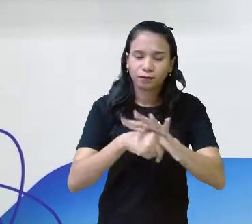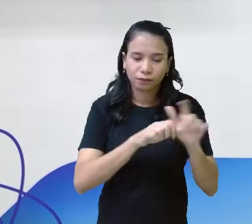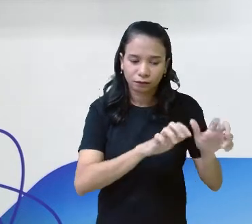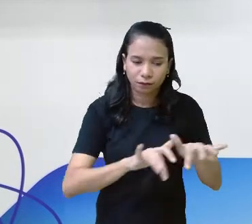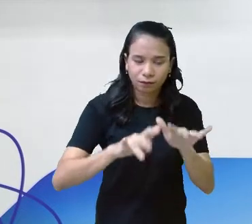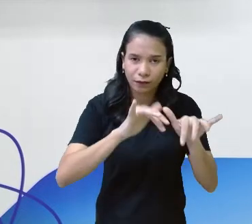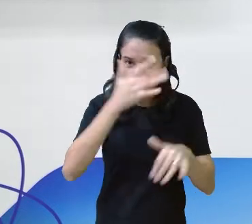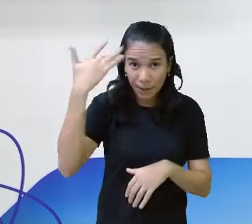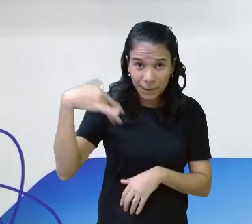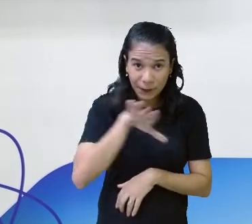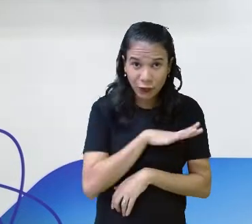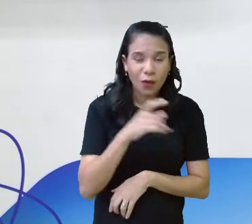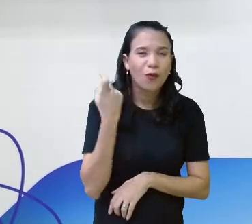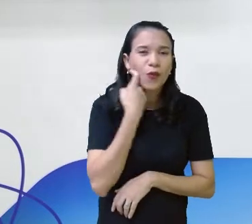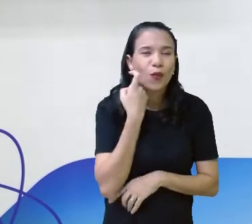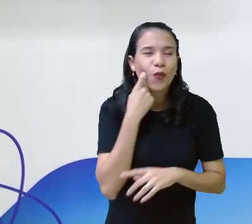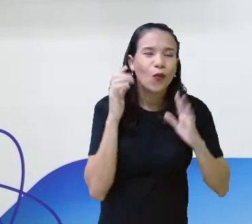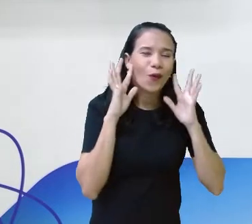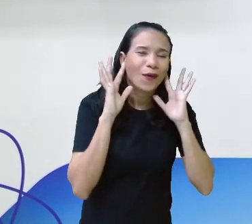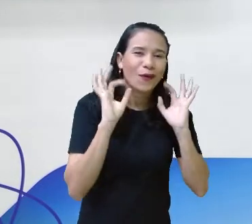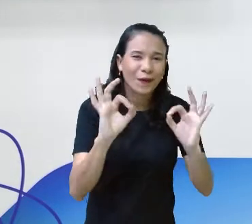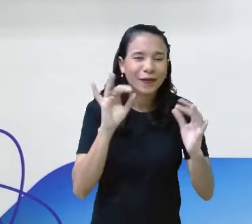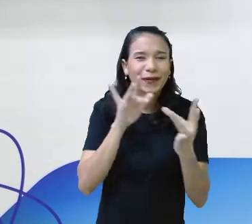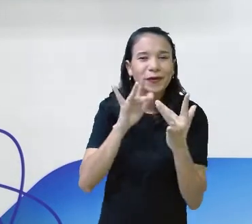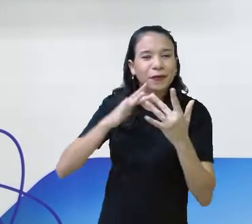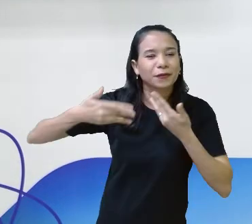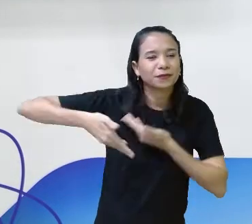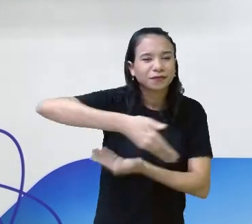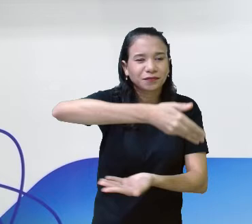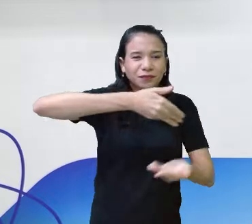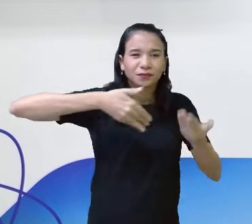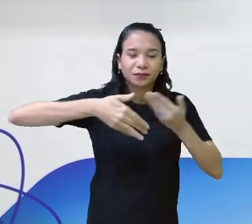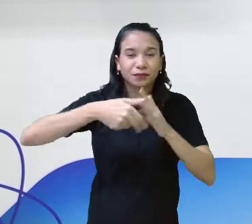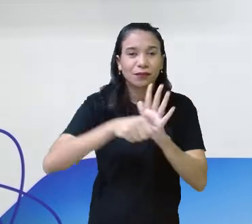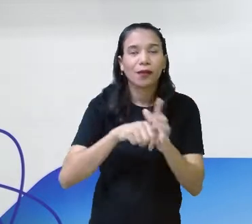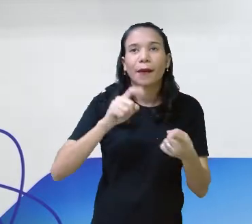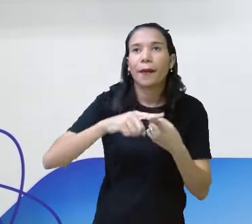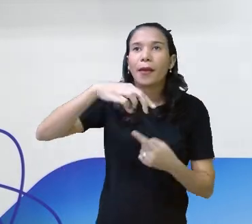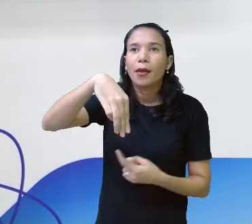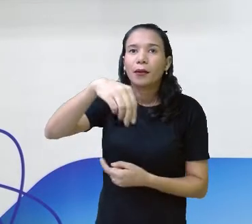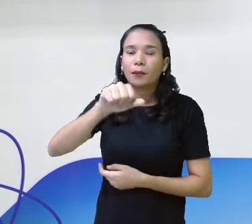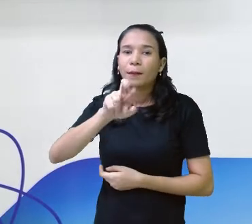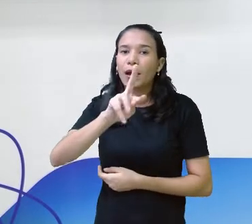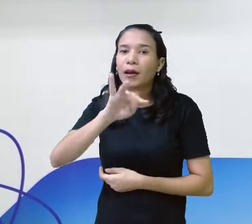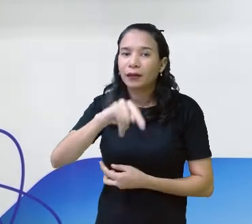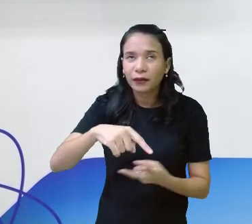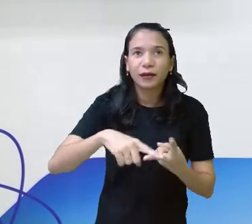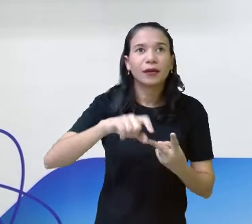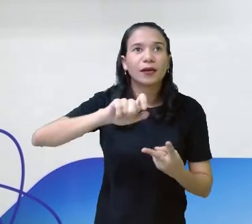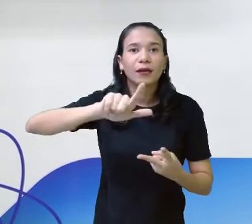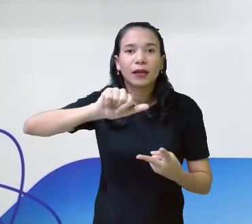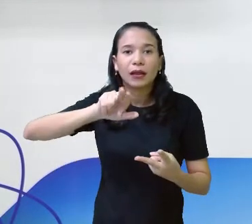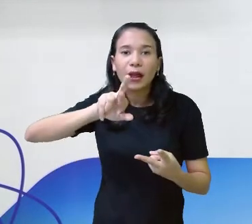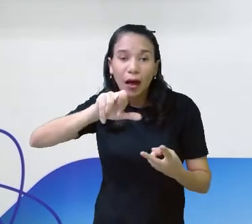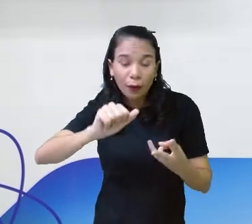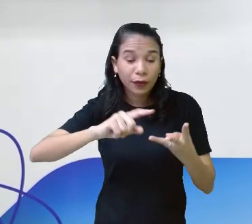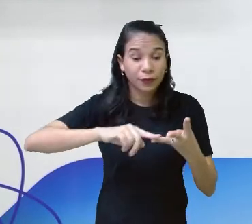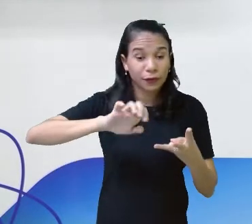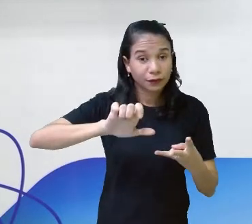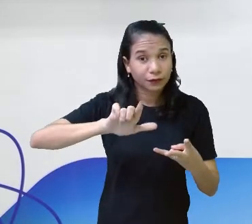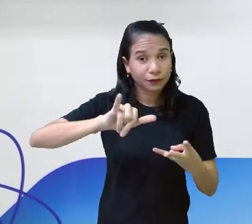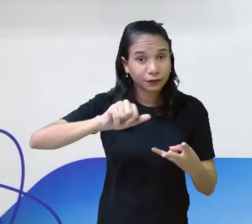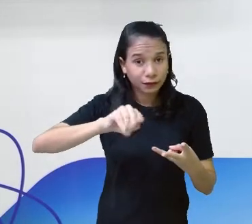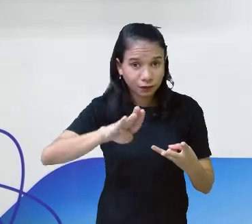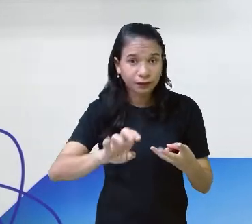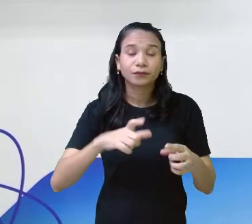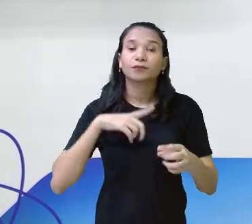Aquela turminha boa de sexta-feira, que interagiu bastante, o Martim, a Laura, o Eliabe. Então, muita gente